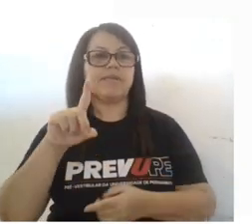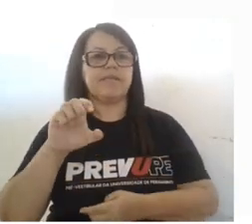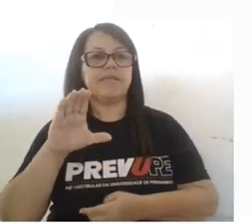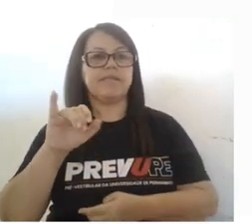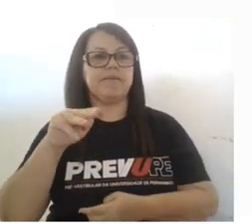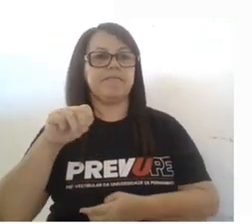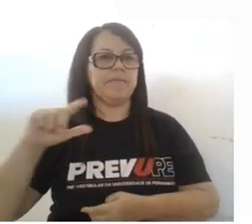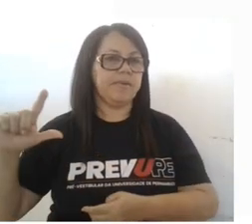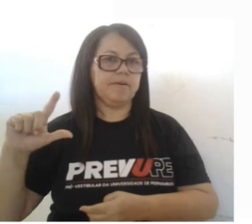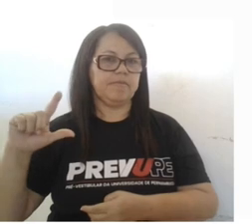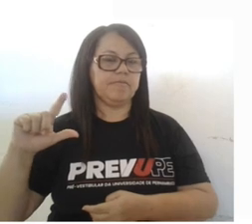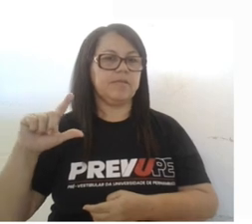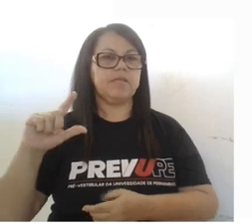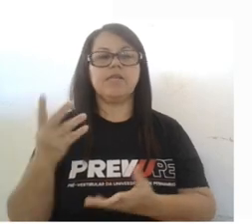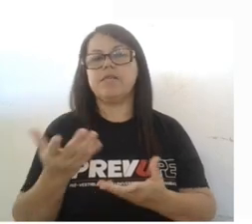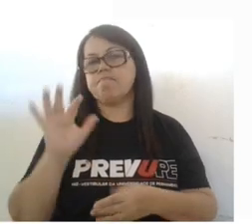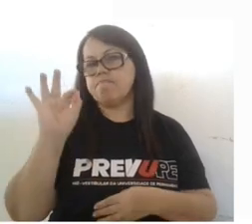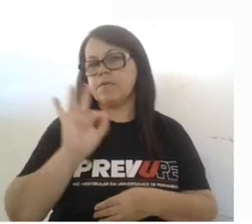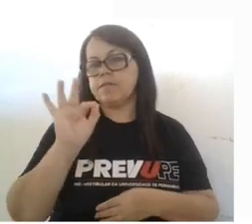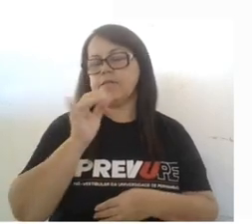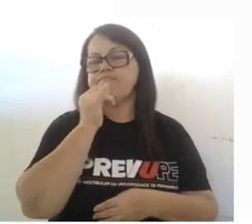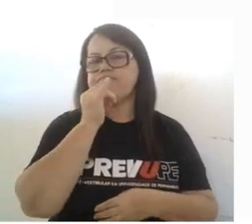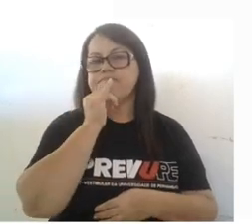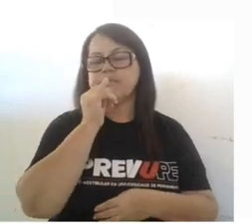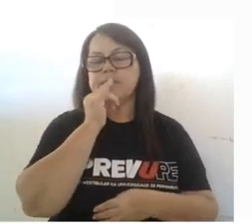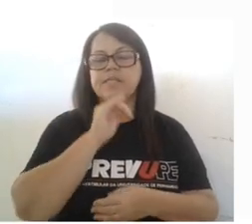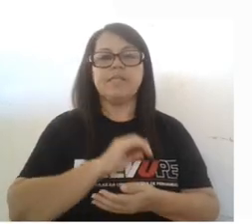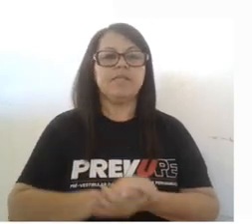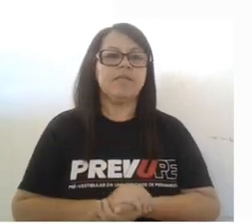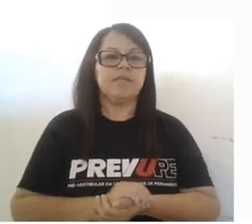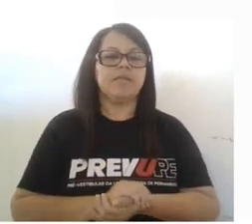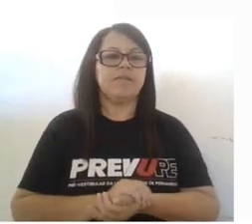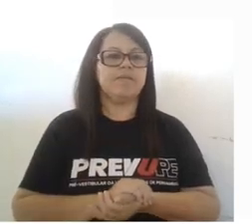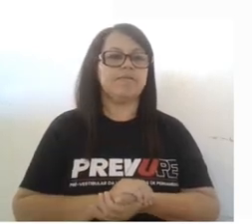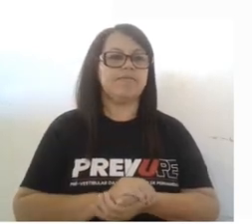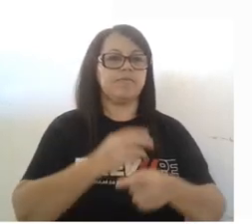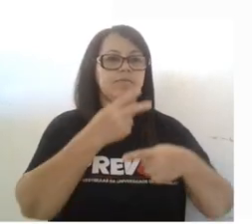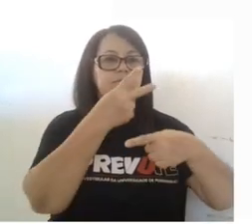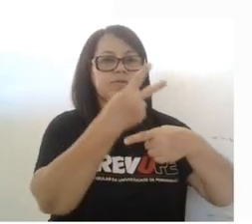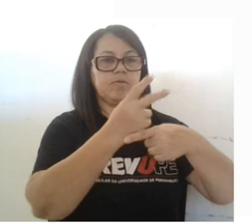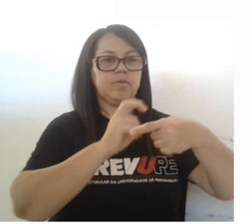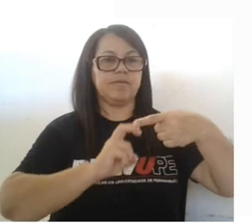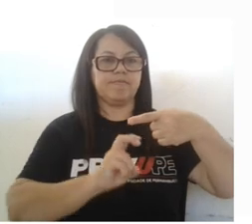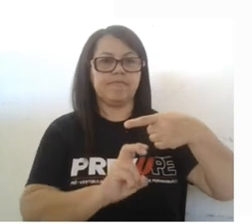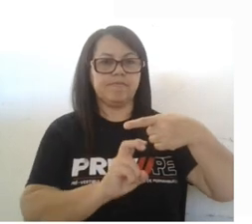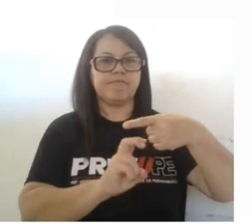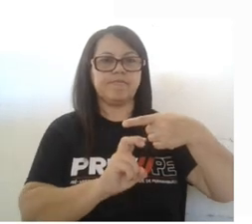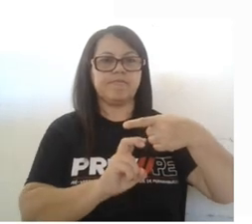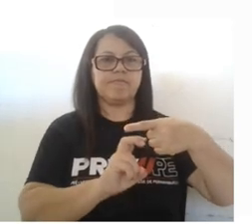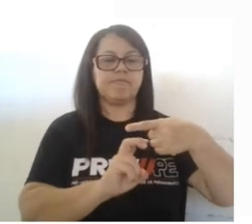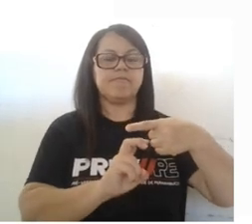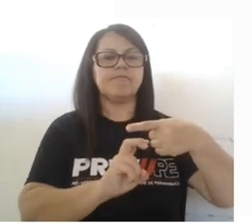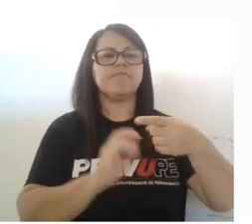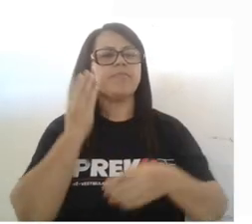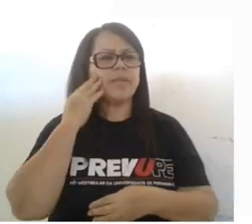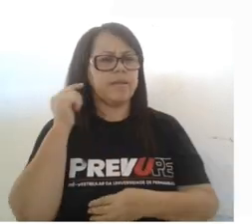forma de porcentagem. Então, vamos considerar aqui o exemplo do número 2 quintos.